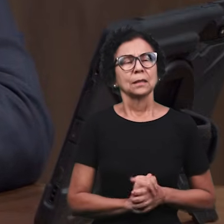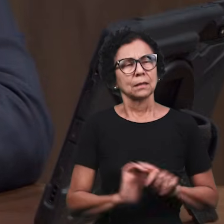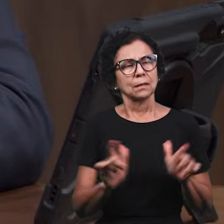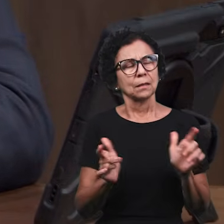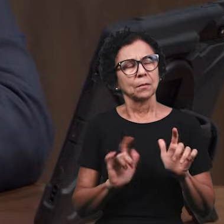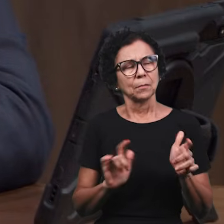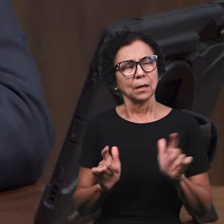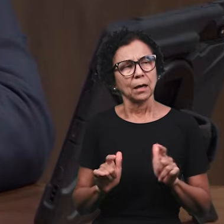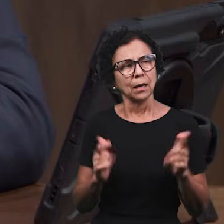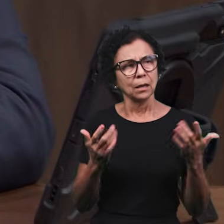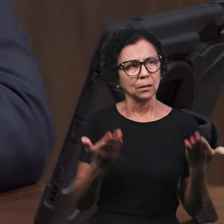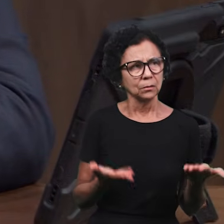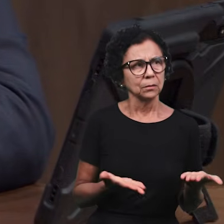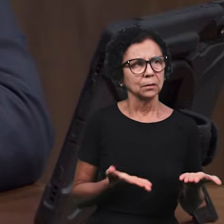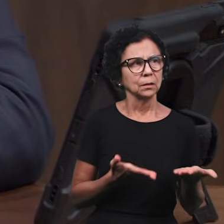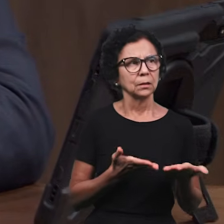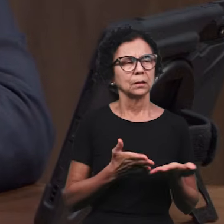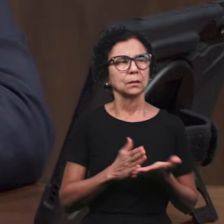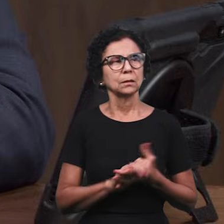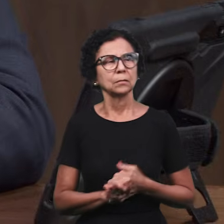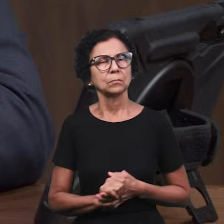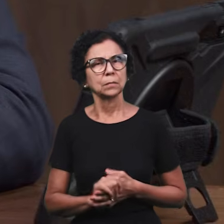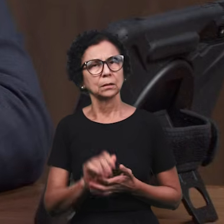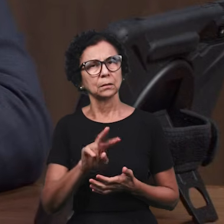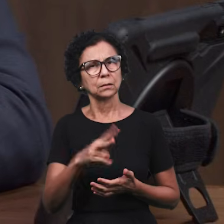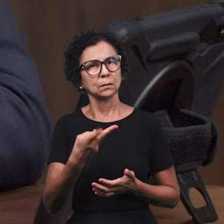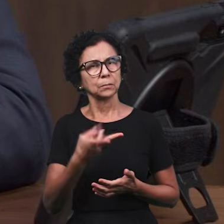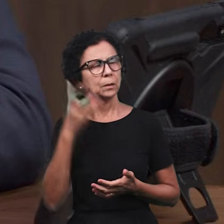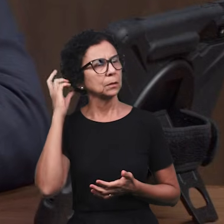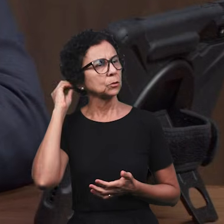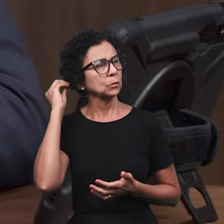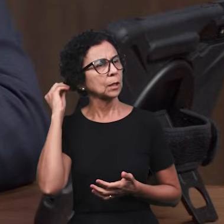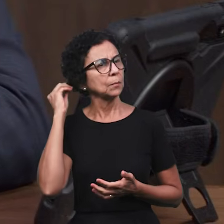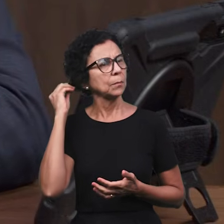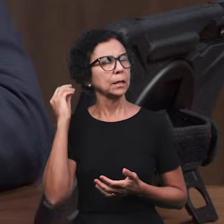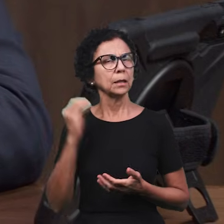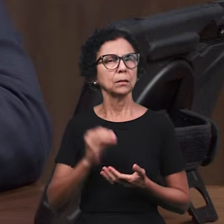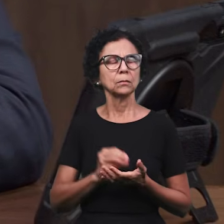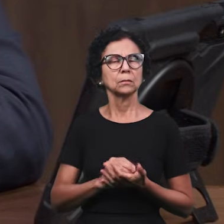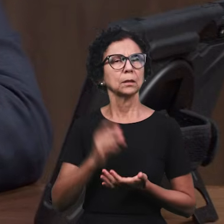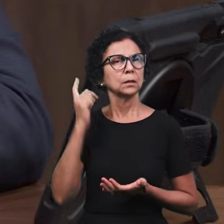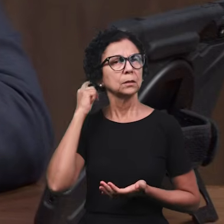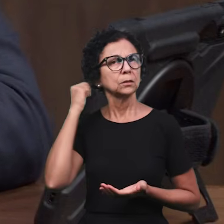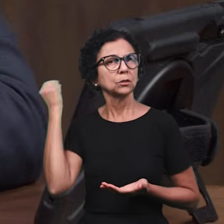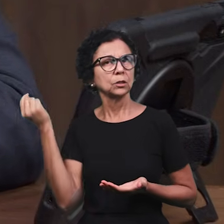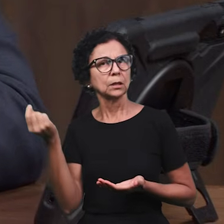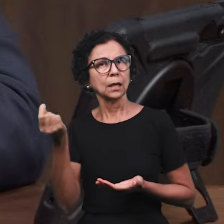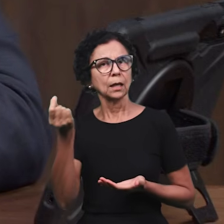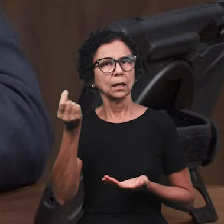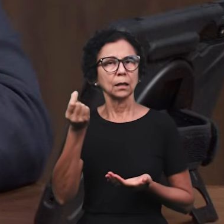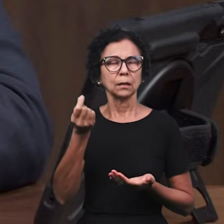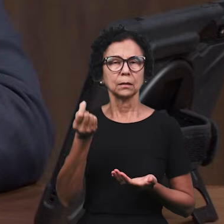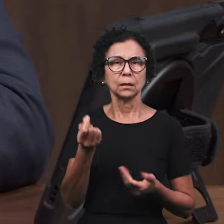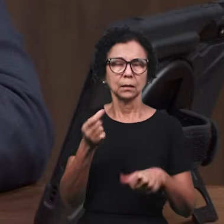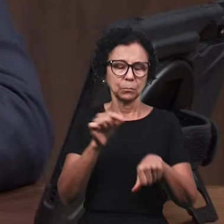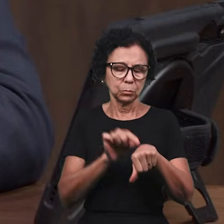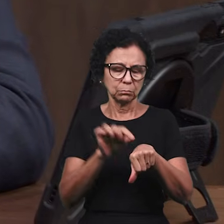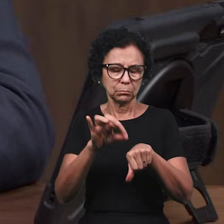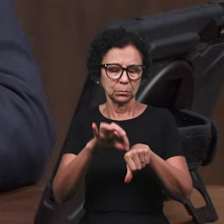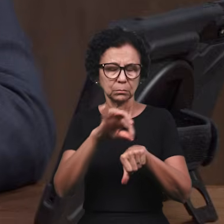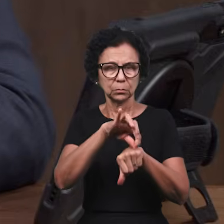seu dia a dia para fazer esse transplante capilar aí durante todo o dia, né? Como é que é a anestesia, a